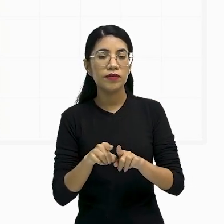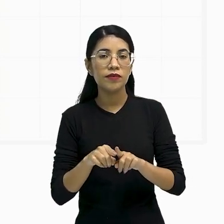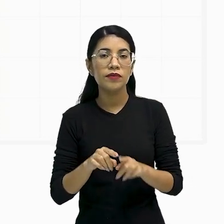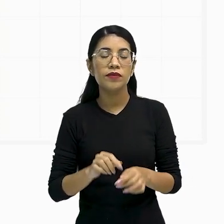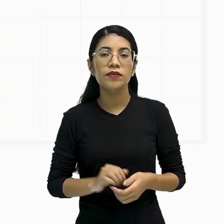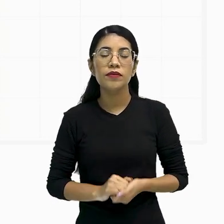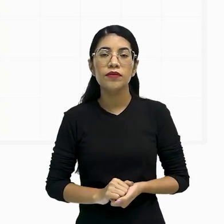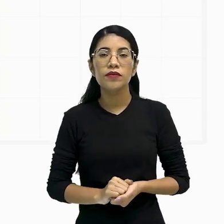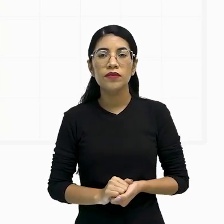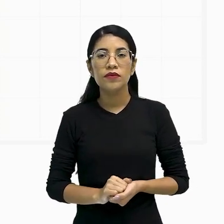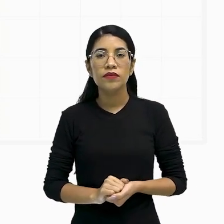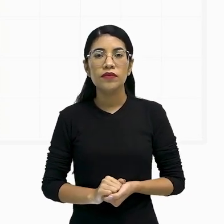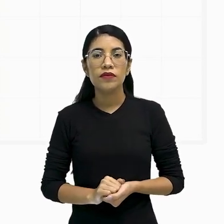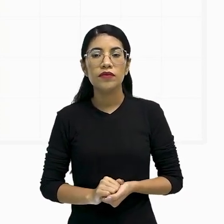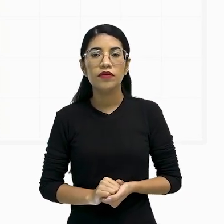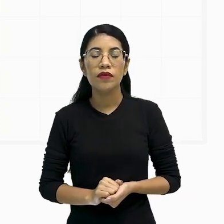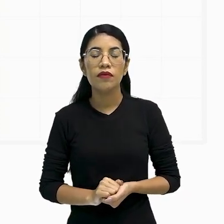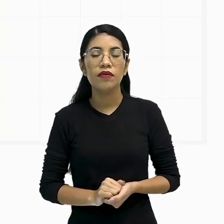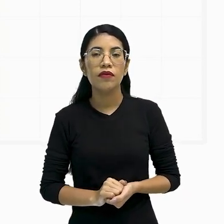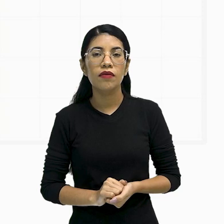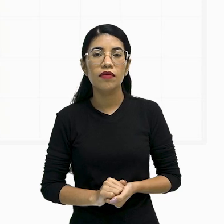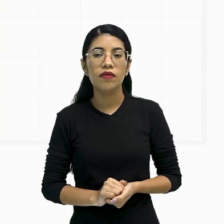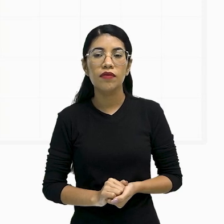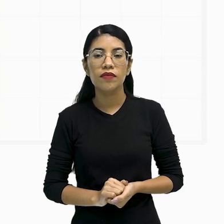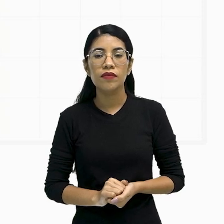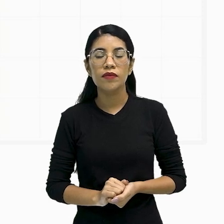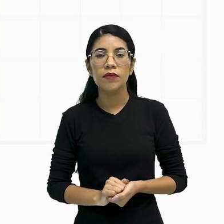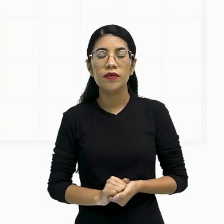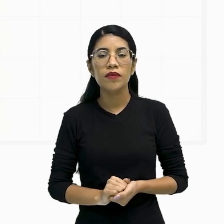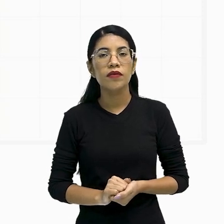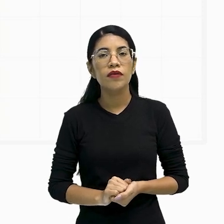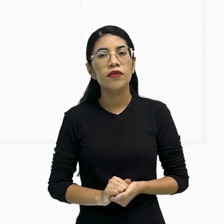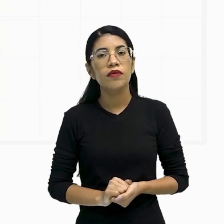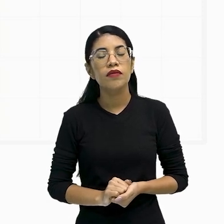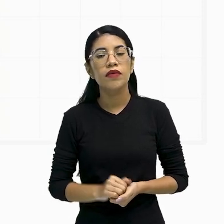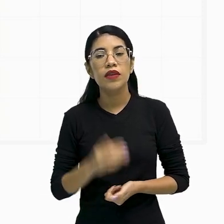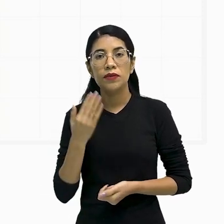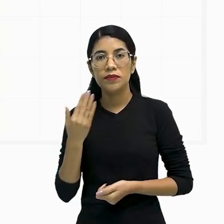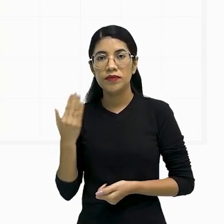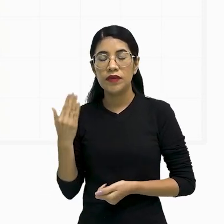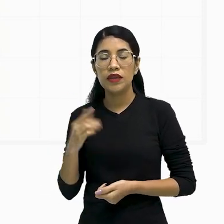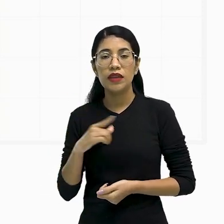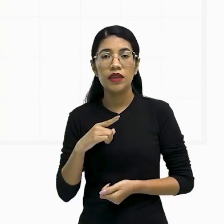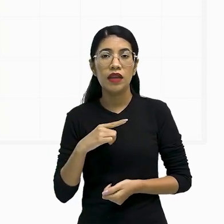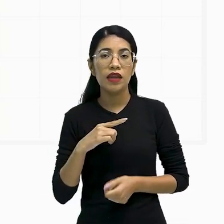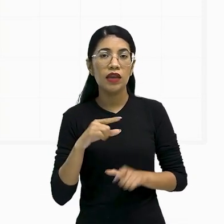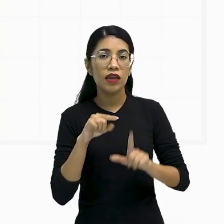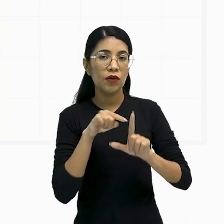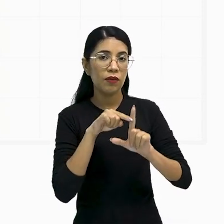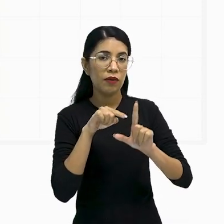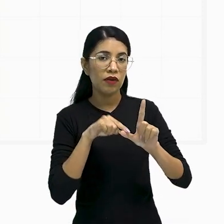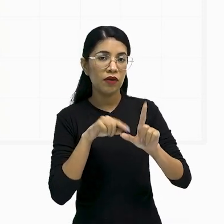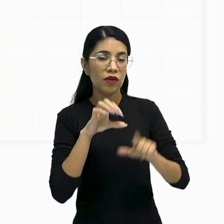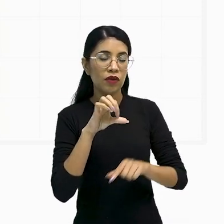Então, se eu tenho 90 aqui com